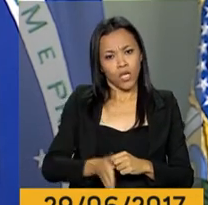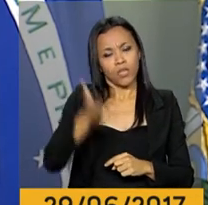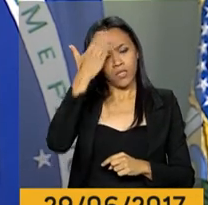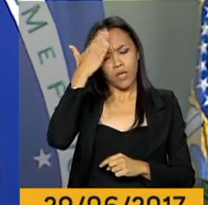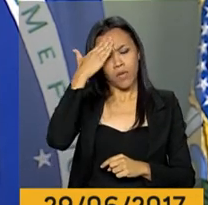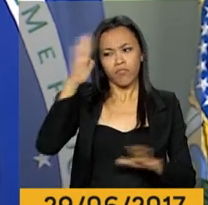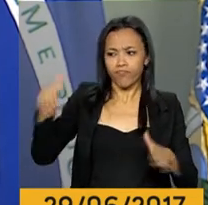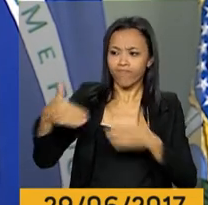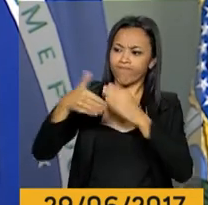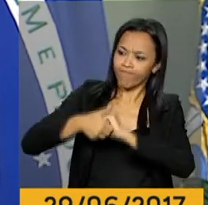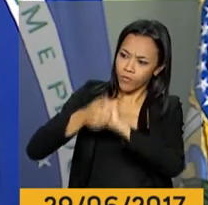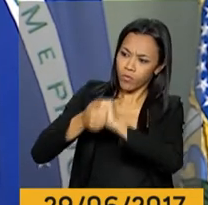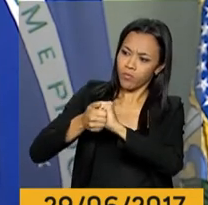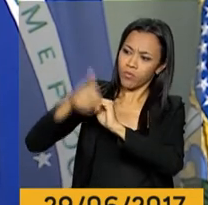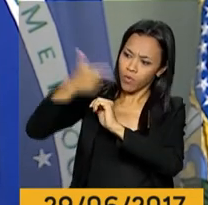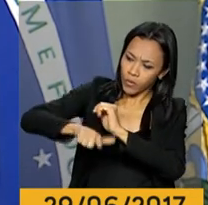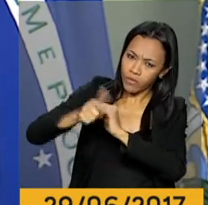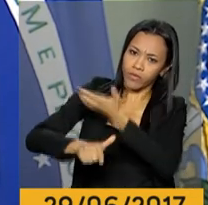que